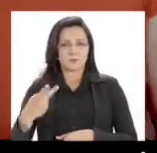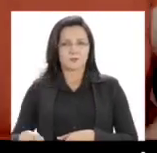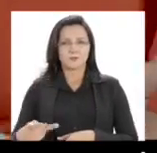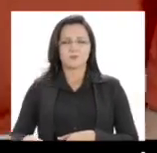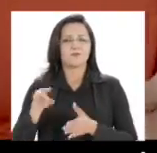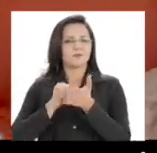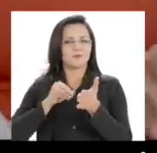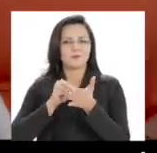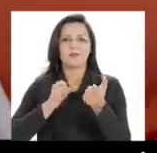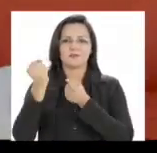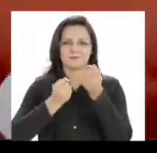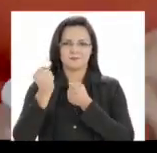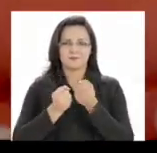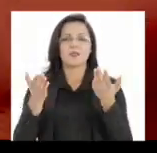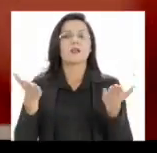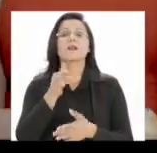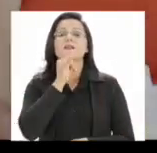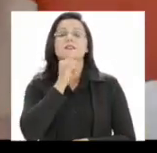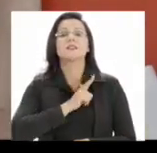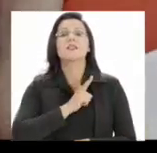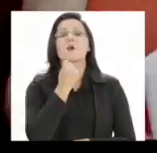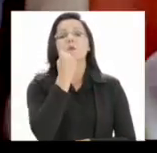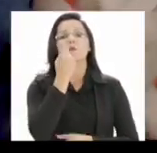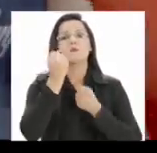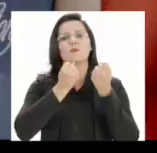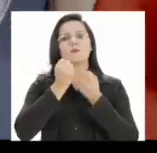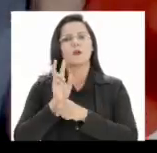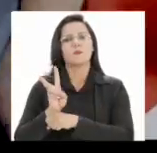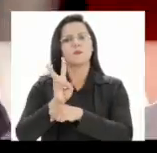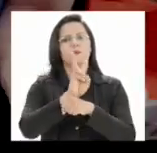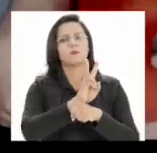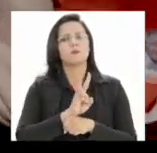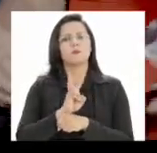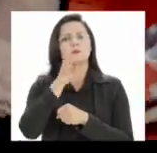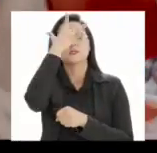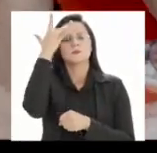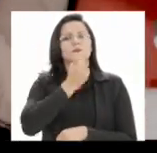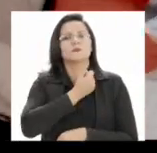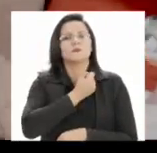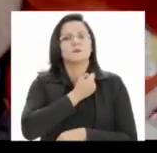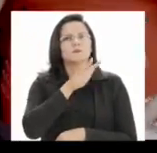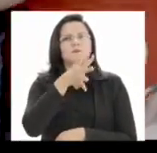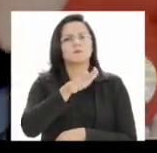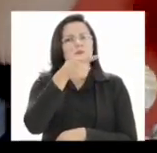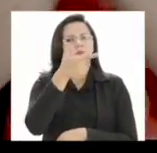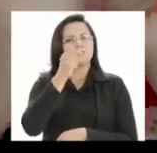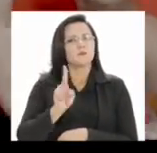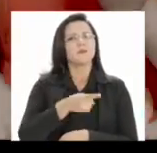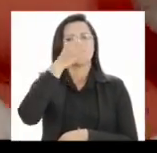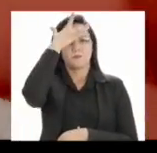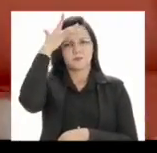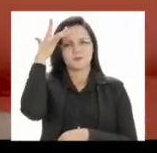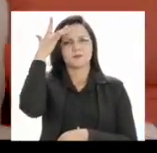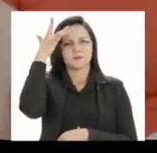implantamos, desestruturadas. Nesse instante, tem um veículo fazendo a ronda numa população que é de aproximadamente 20